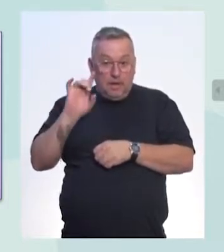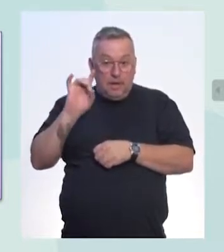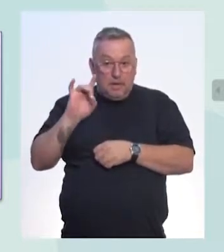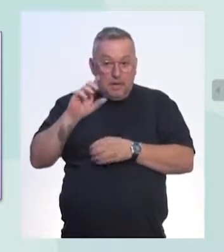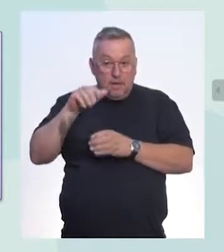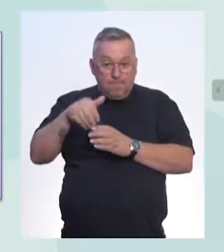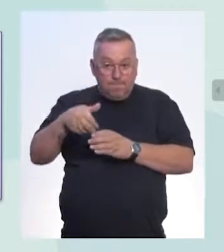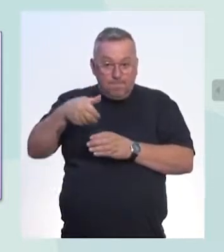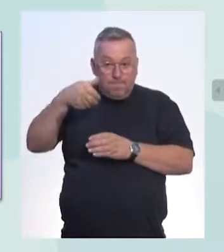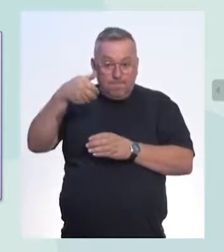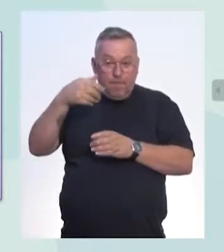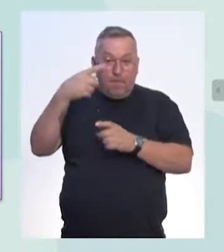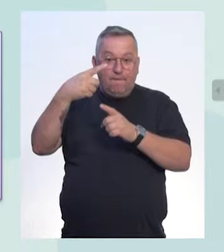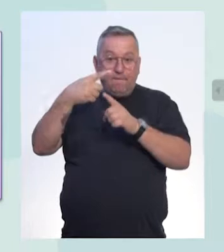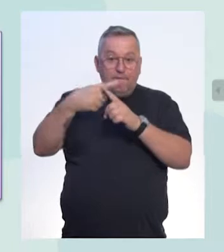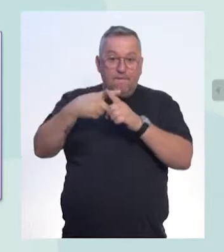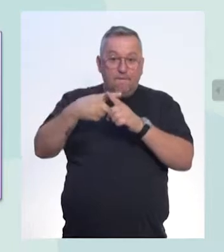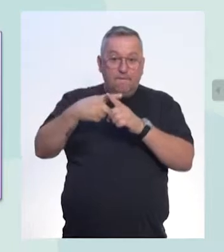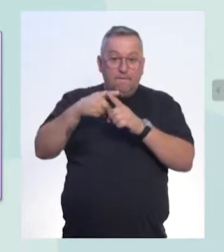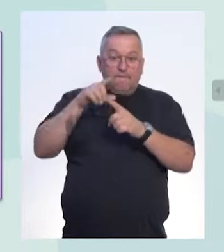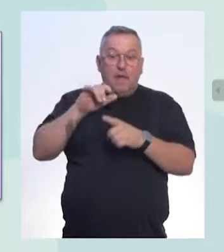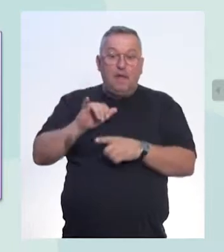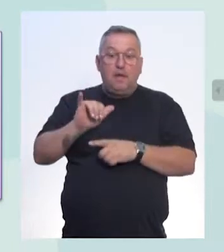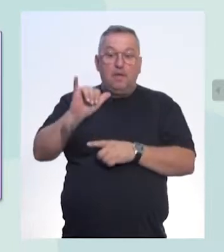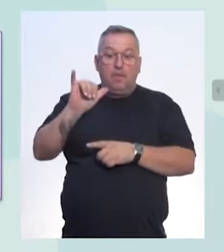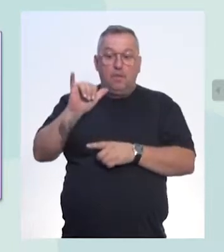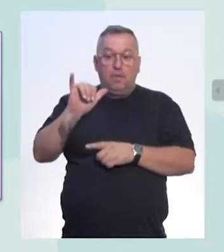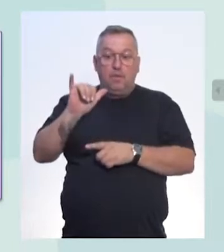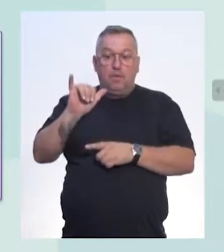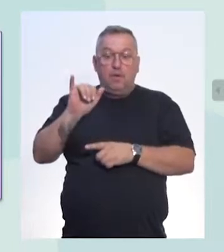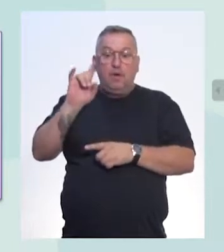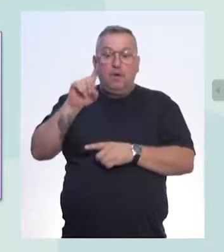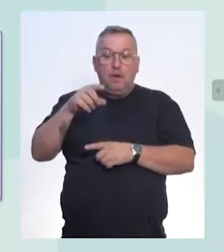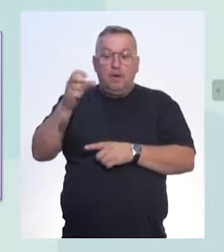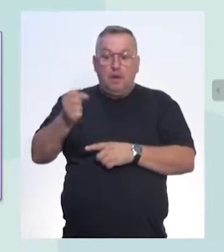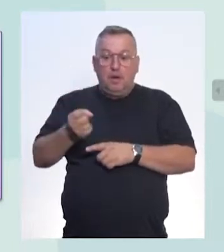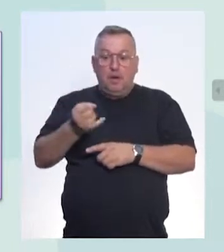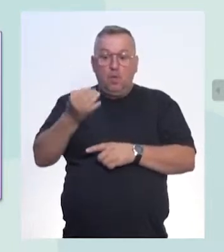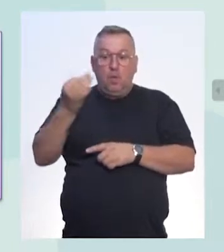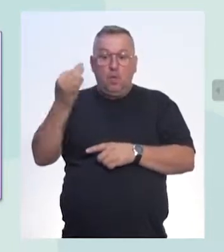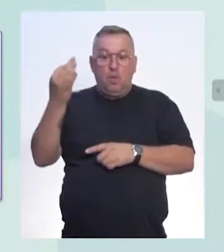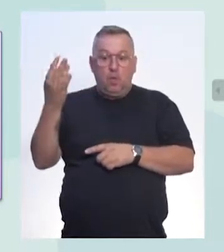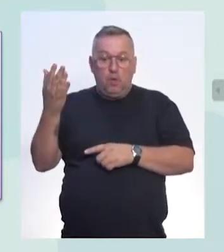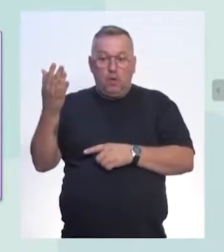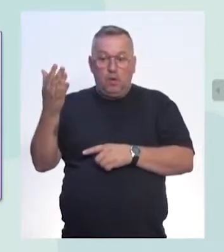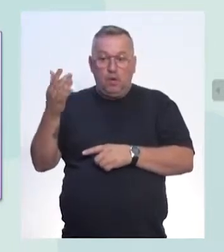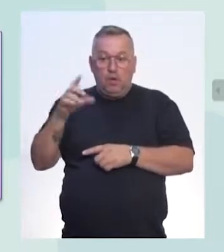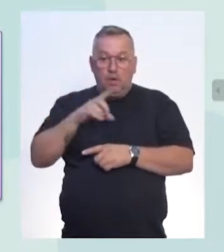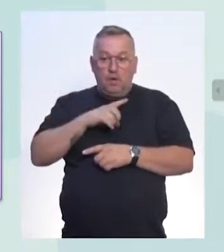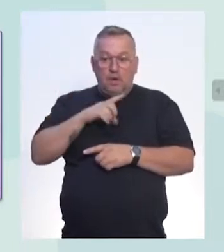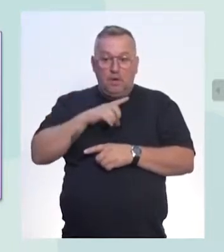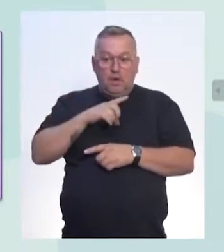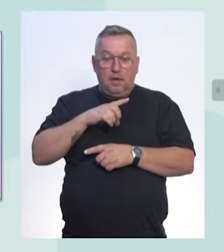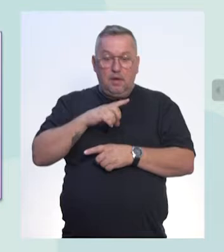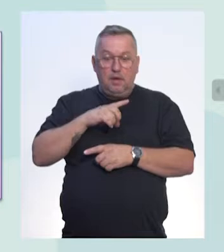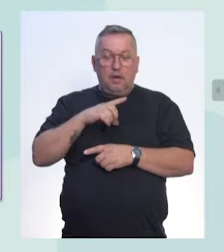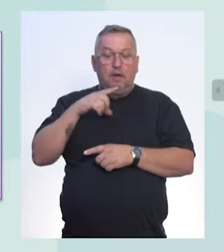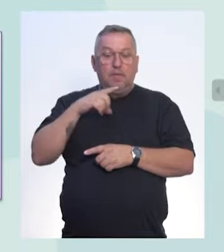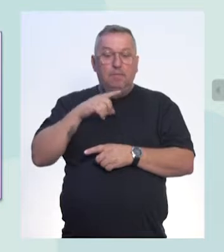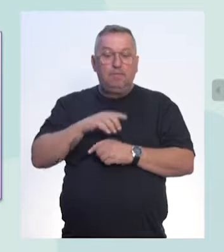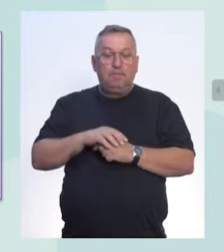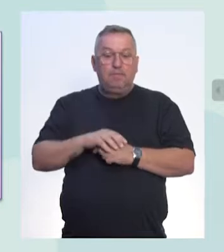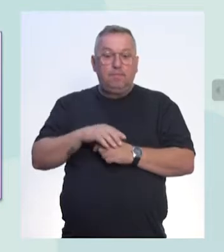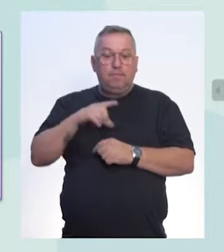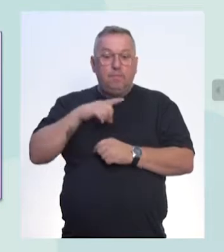unidade, vezes o Y, que é a quantidade de iogurtes que eu